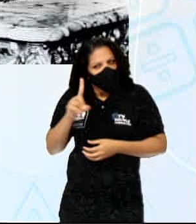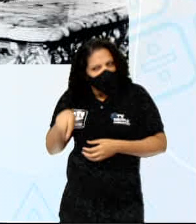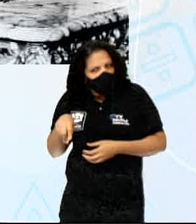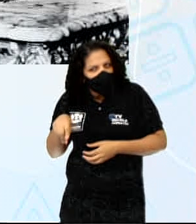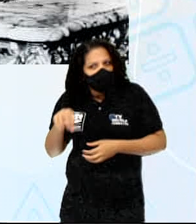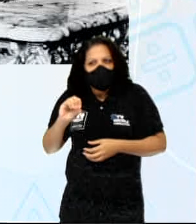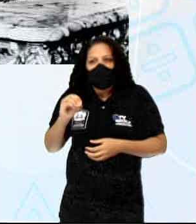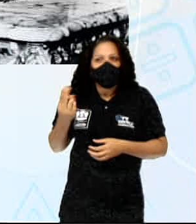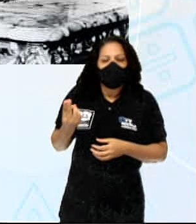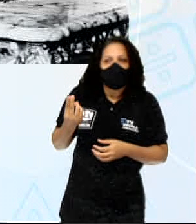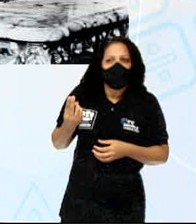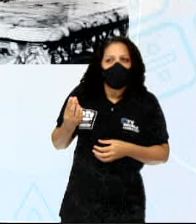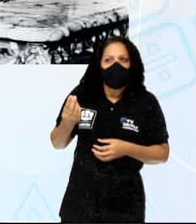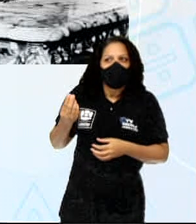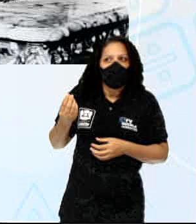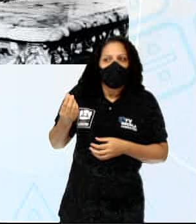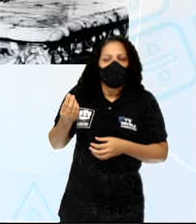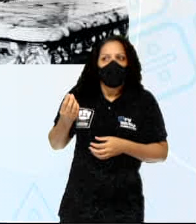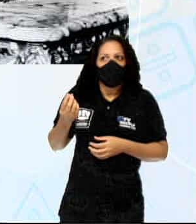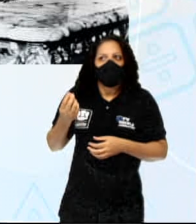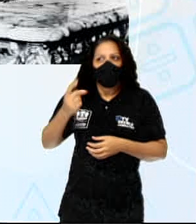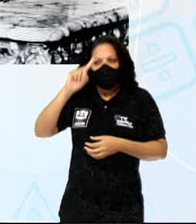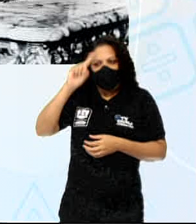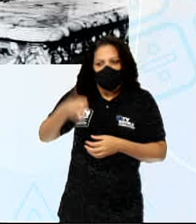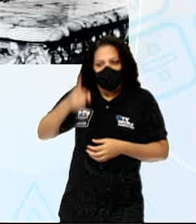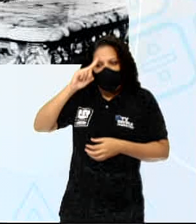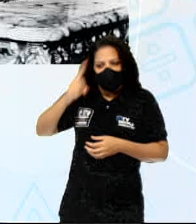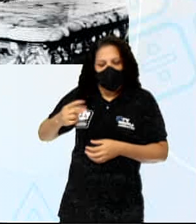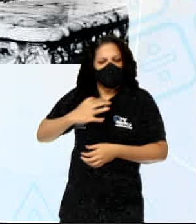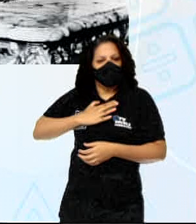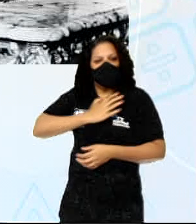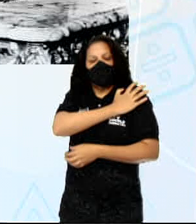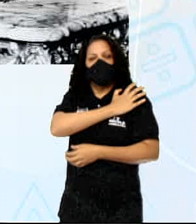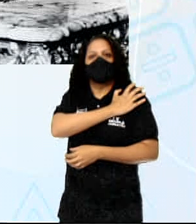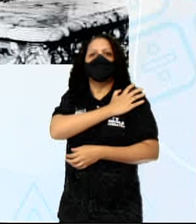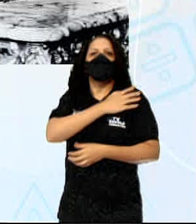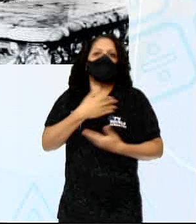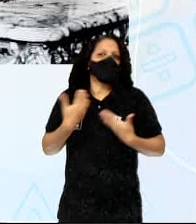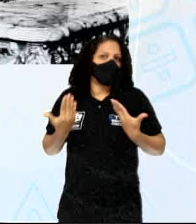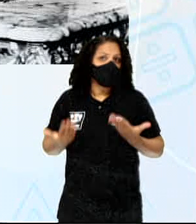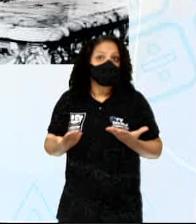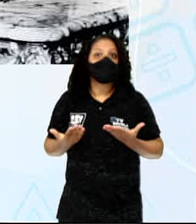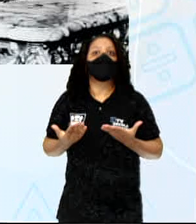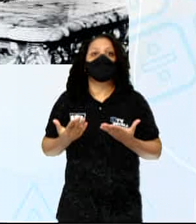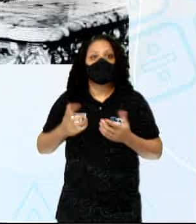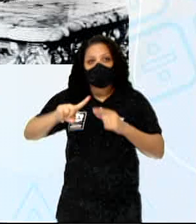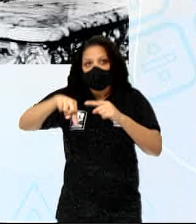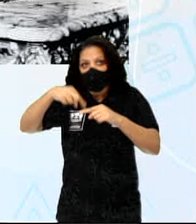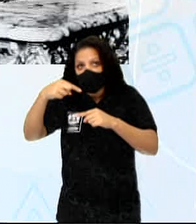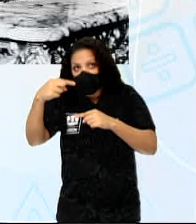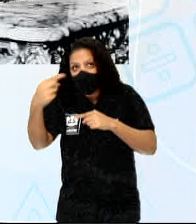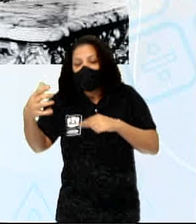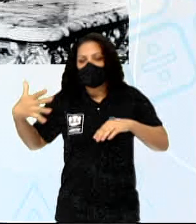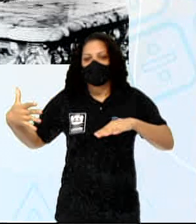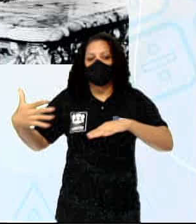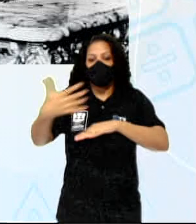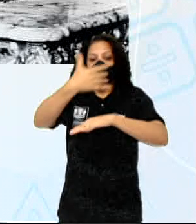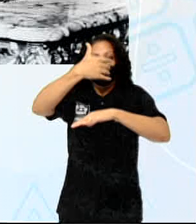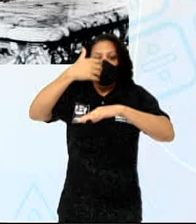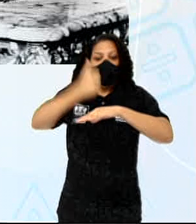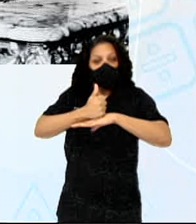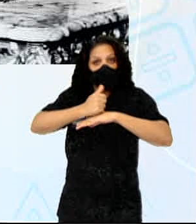Novo estava mais para um Estado autoritário, uma ditadura? Vamos perceber? Após o autogolpe, foi outorgado, ou seja,